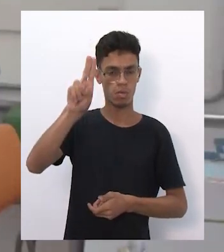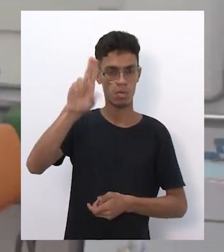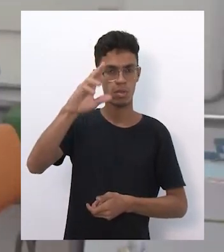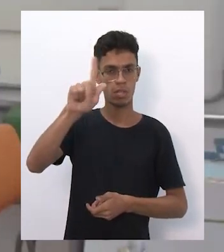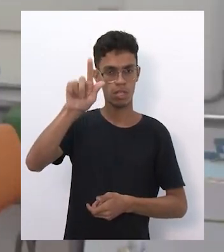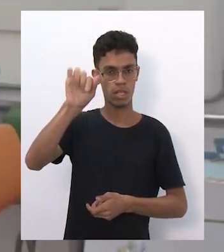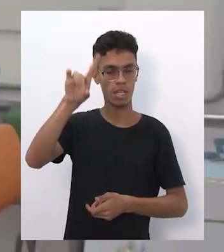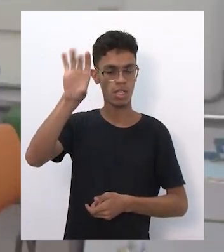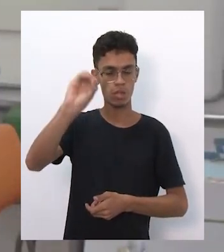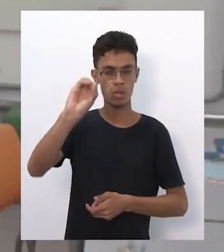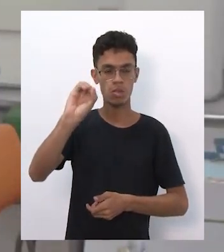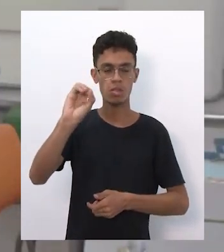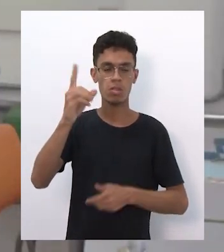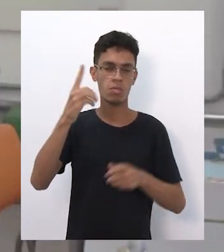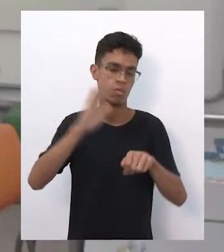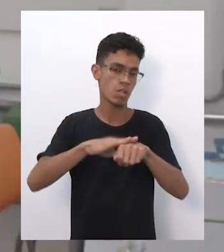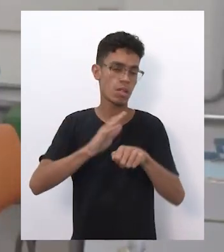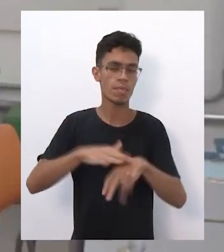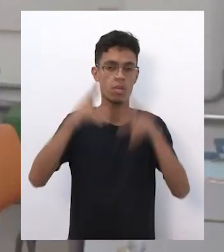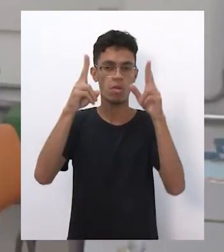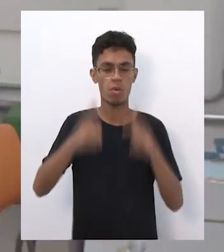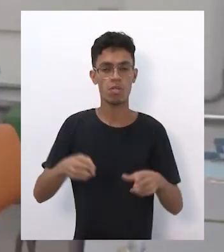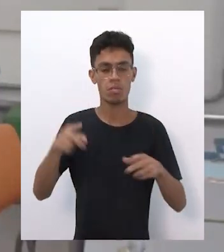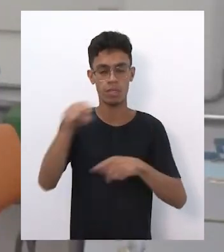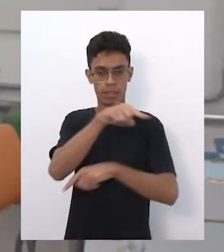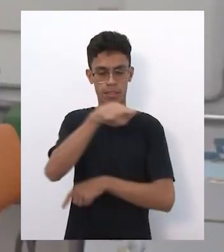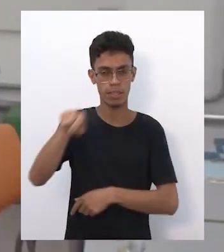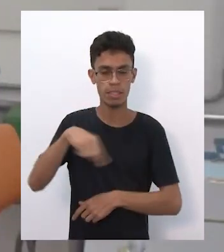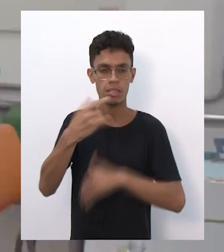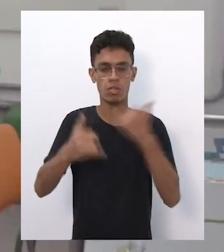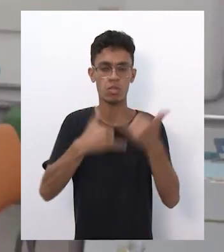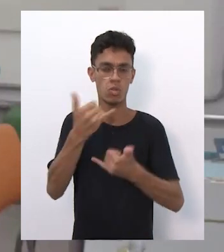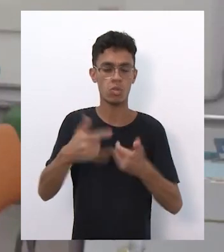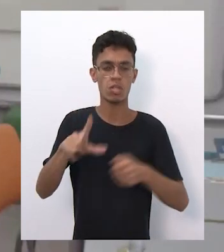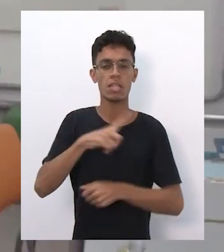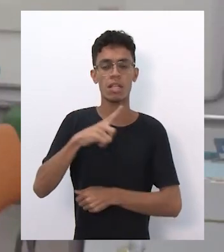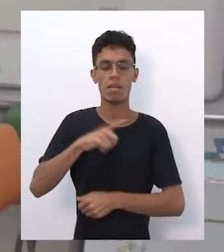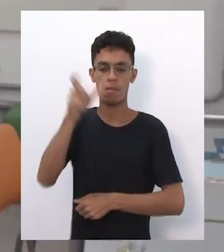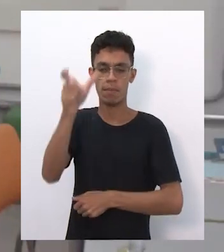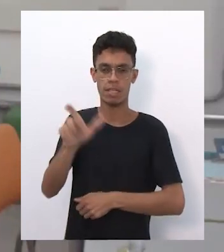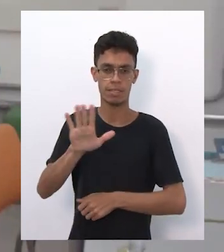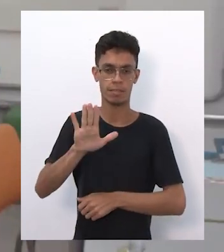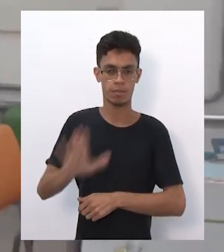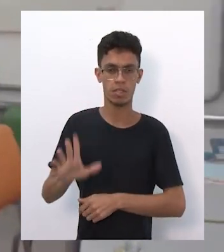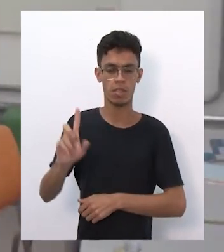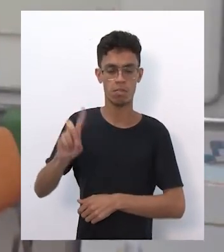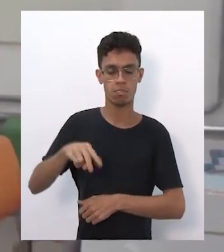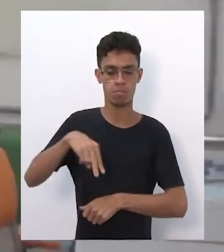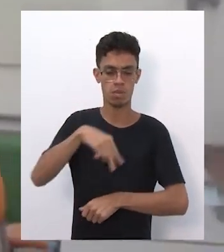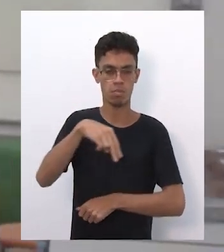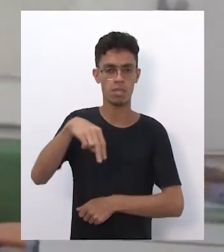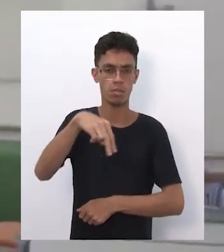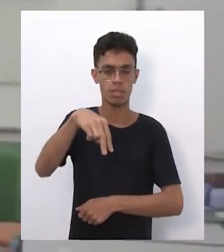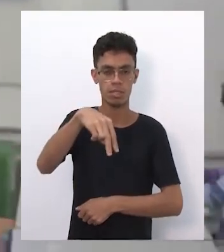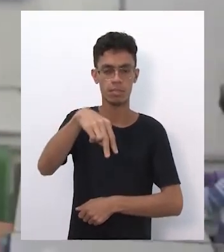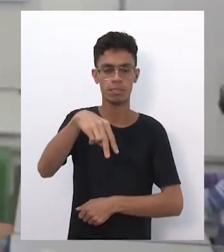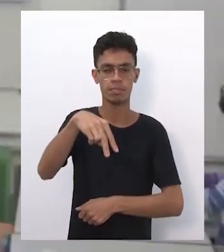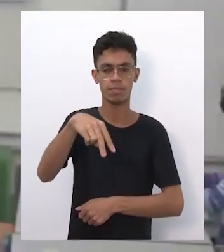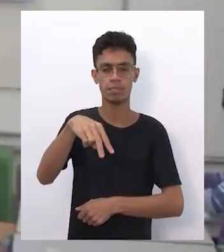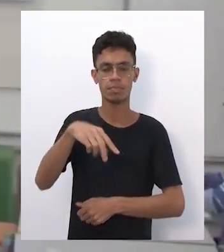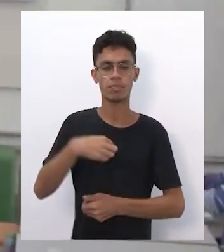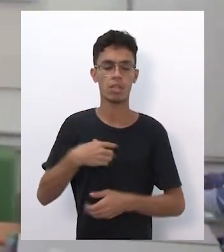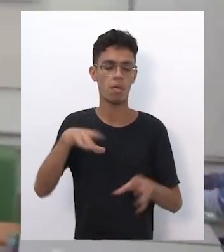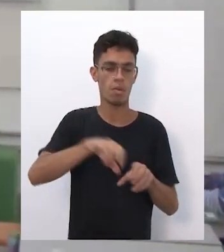que foi o que nós fizemos também aqui no Scratch. Então, nós temos o personagem que vai subir,